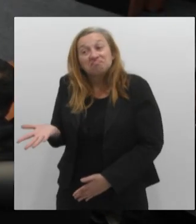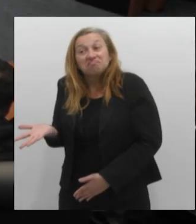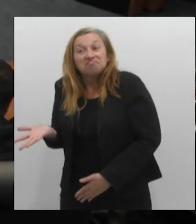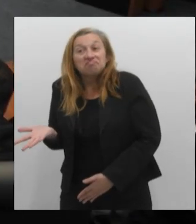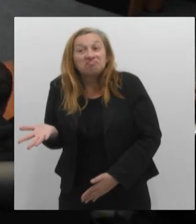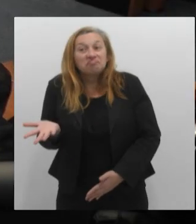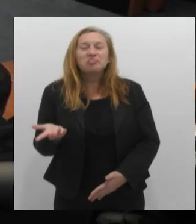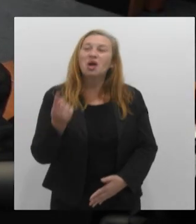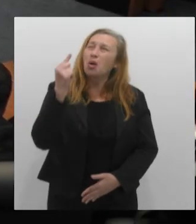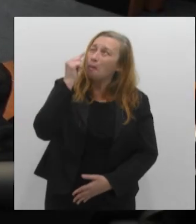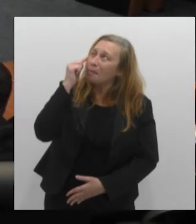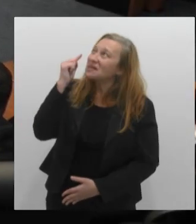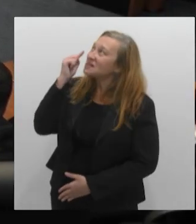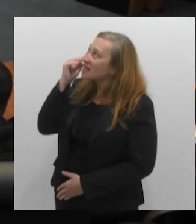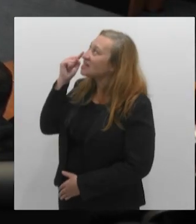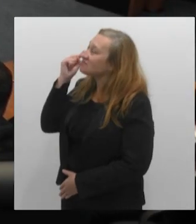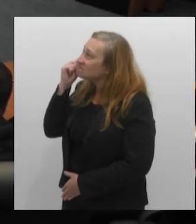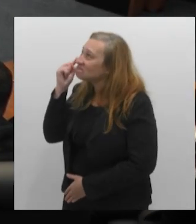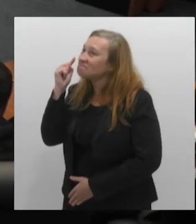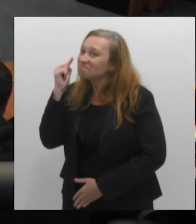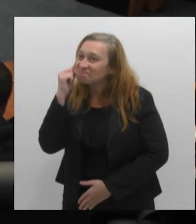Vai. Eu pensei.